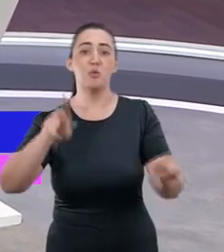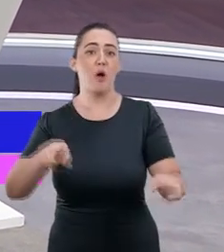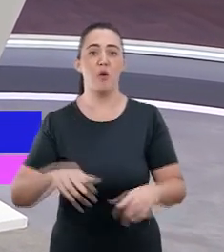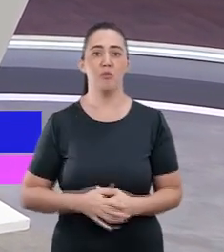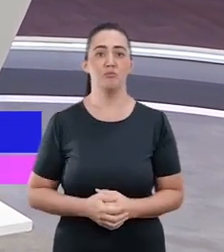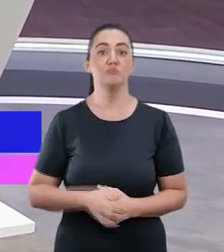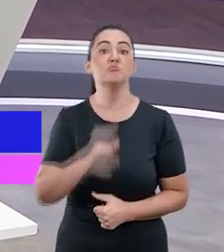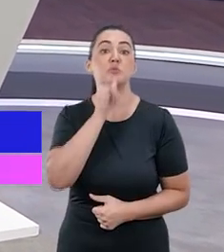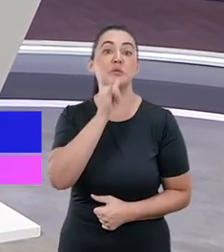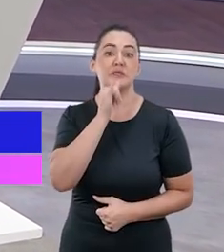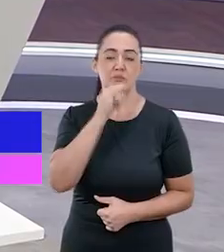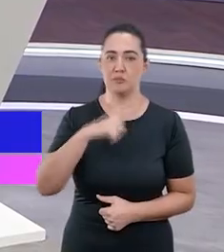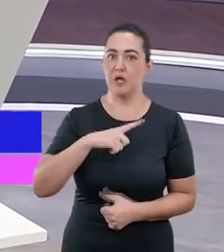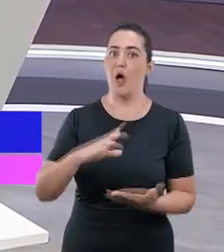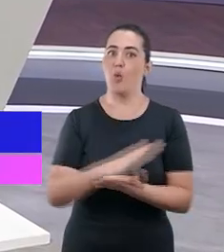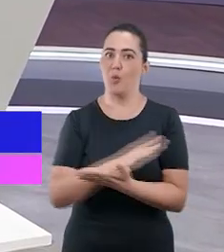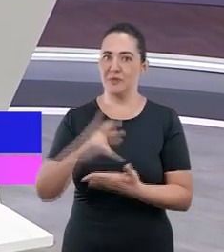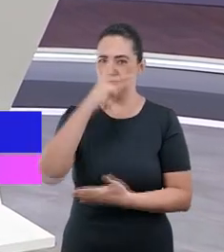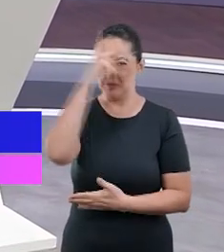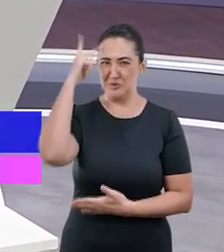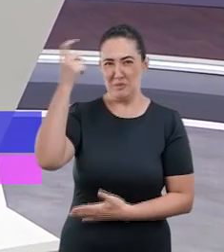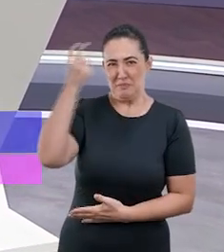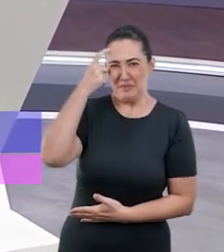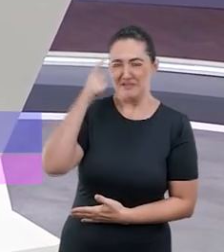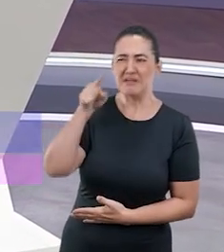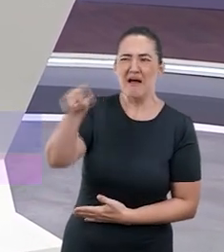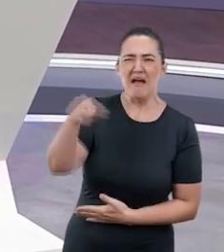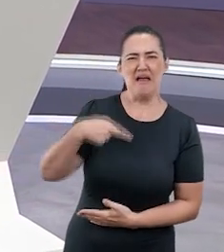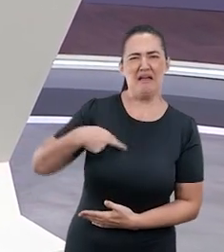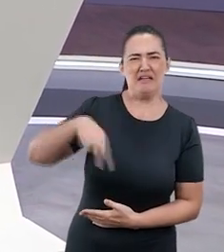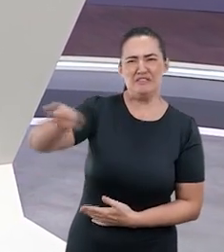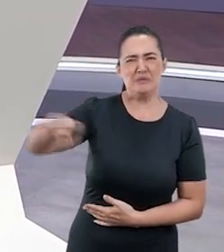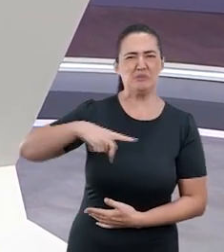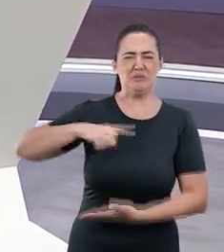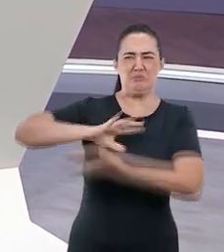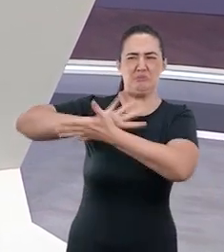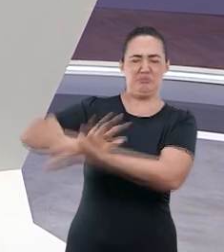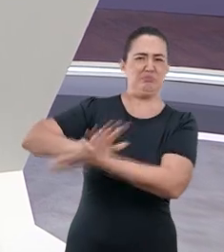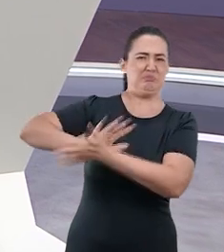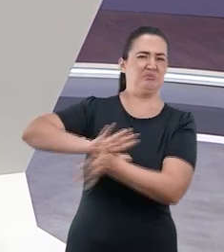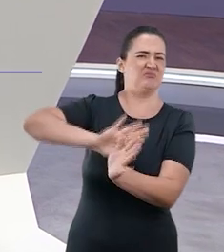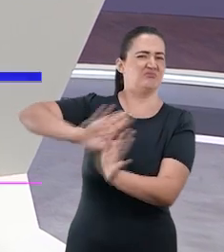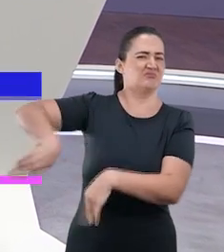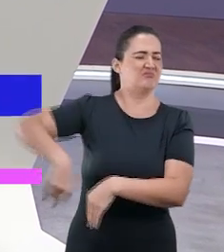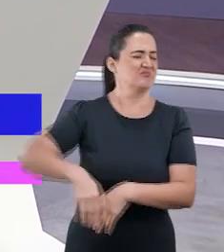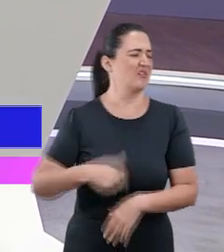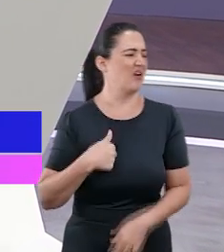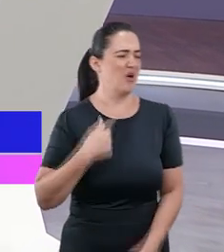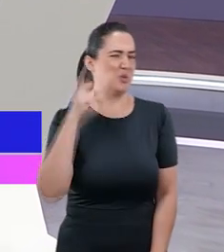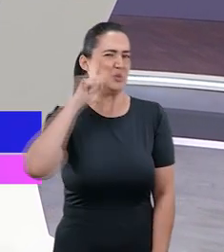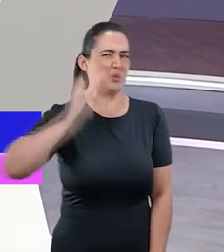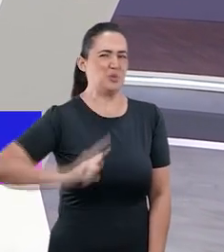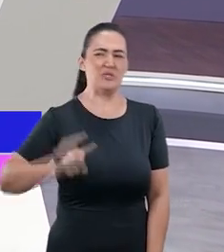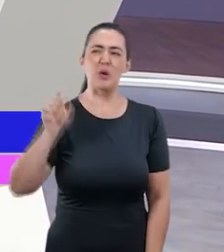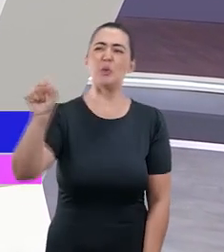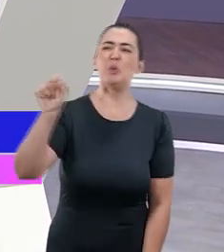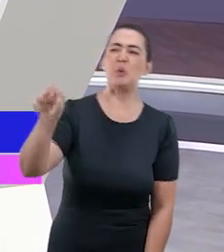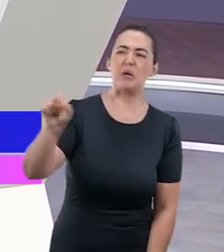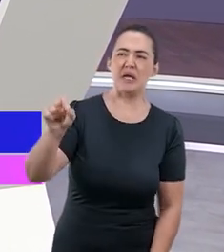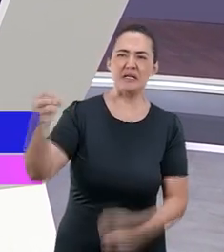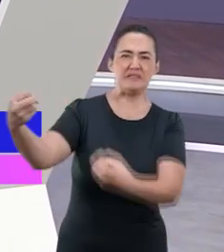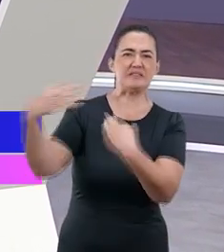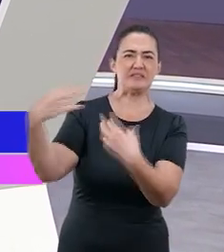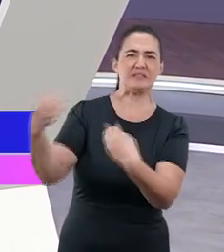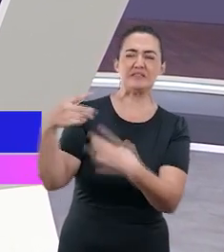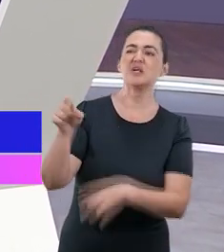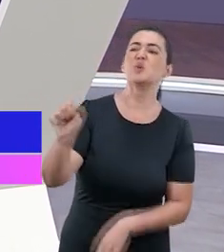um certo preconceito, um conceito antecipado, e não querem nem entender, e pensam assim: olha, eu não sei o que aquela religião ensina, eu não sei o